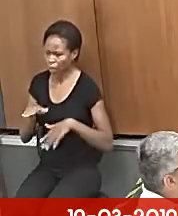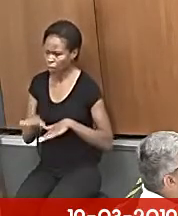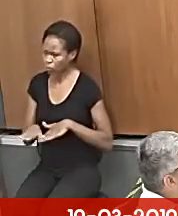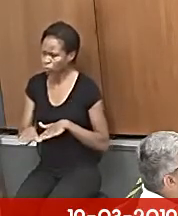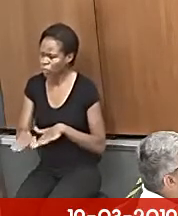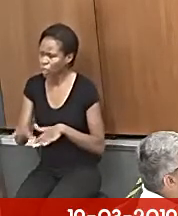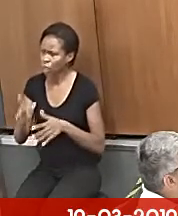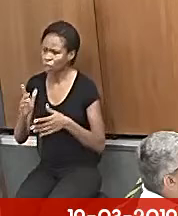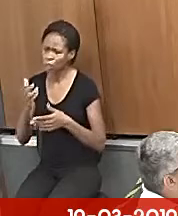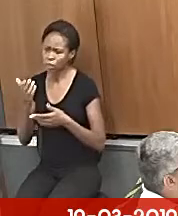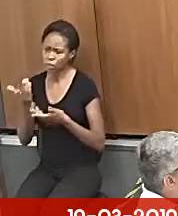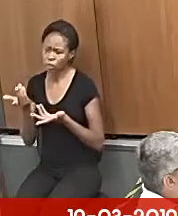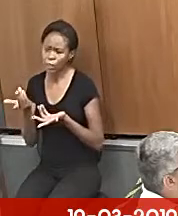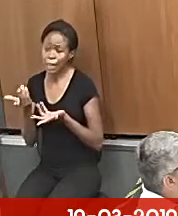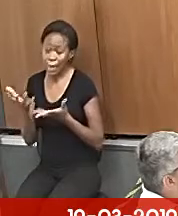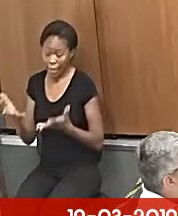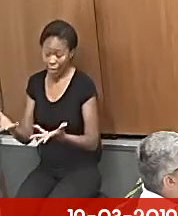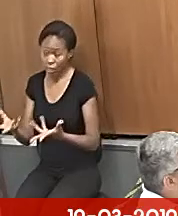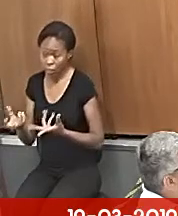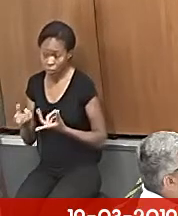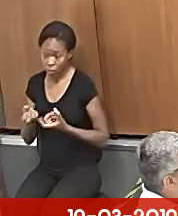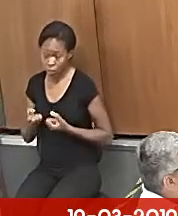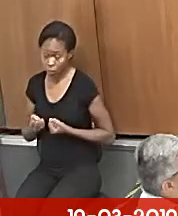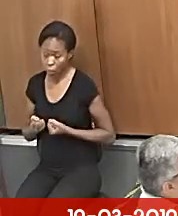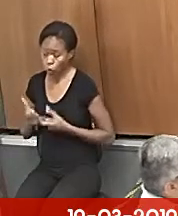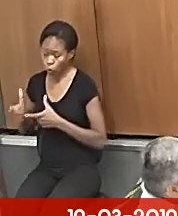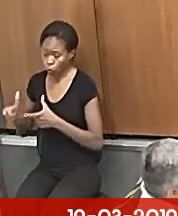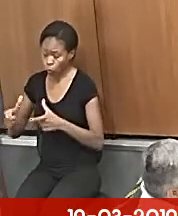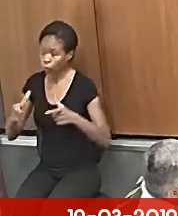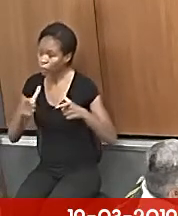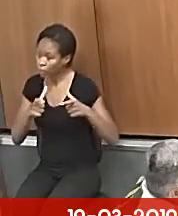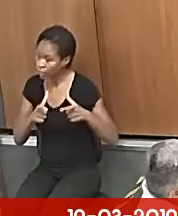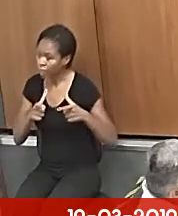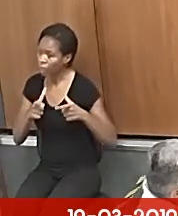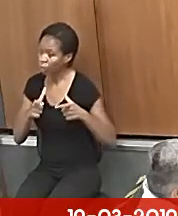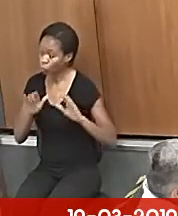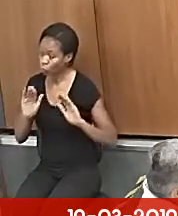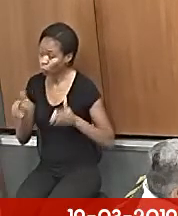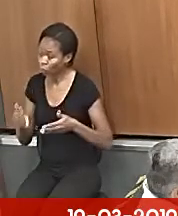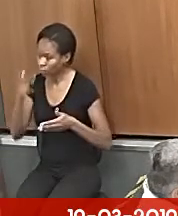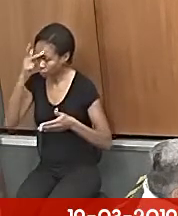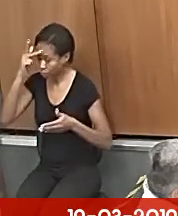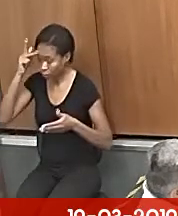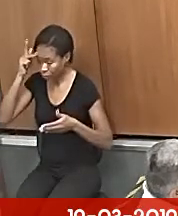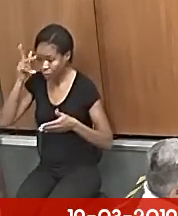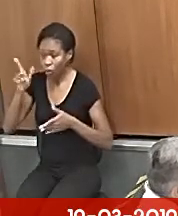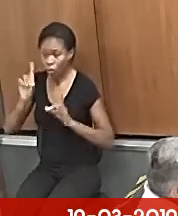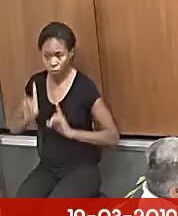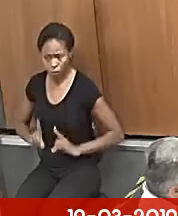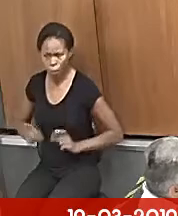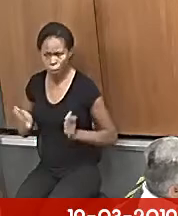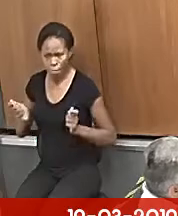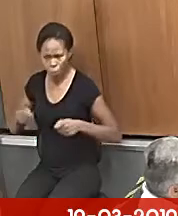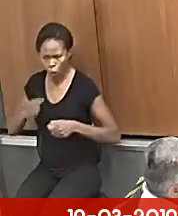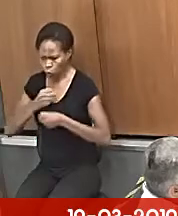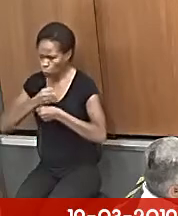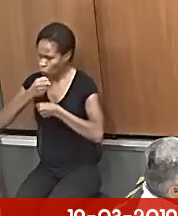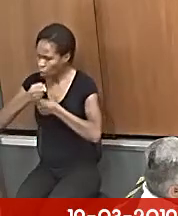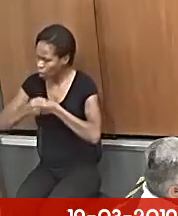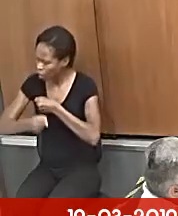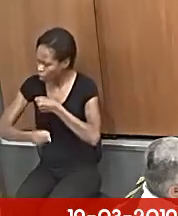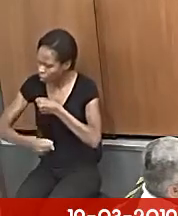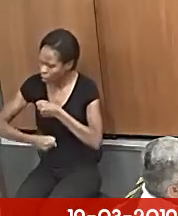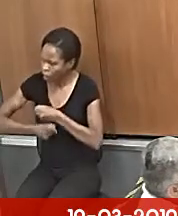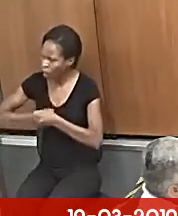locais destinados à pessoa com deficiência nada impede que isso ocorra durante todo ano a gente vai discutir de